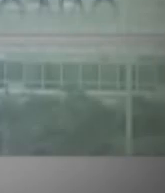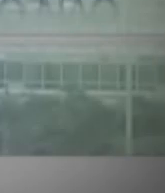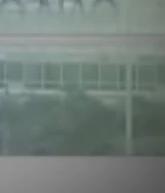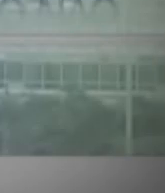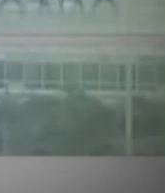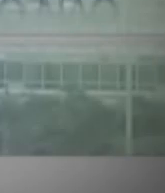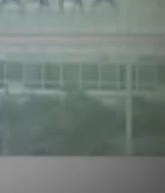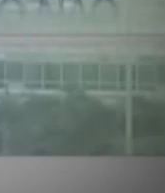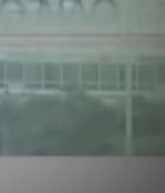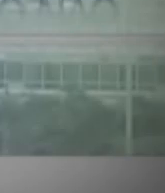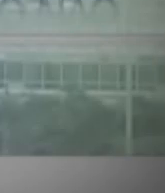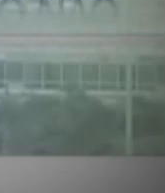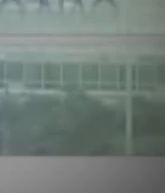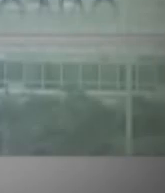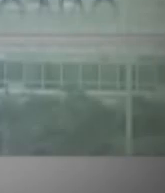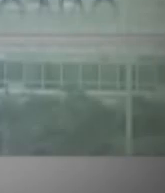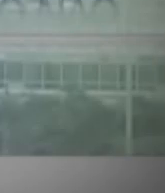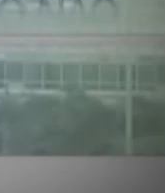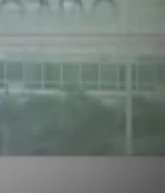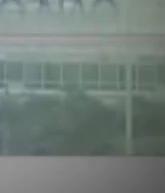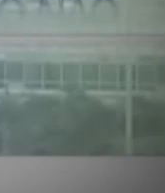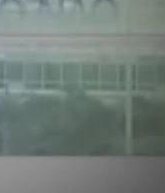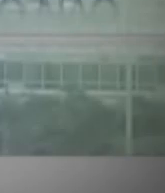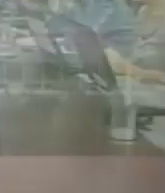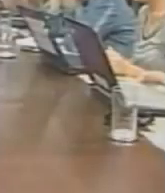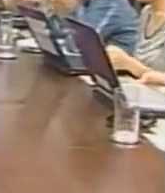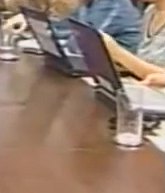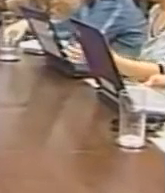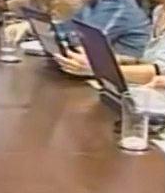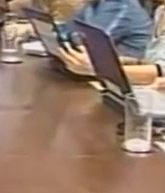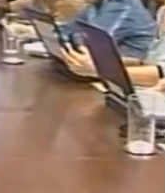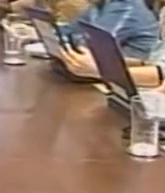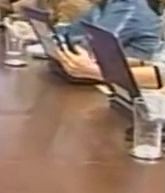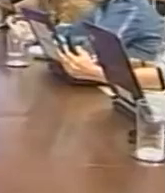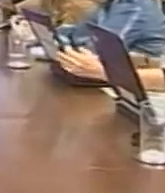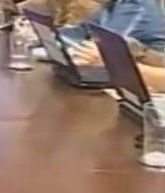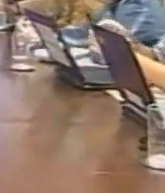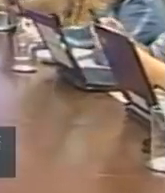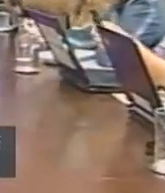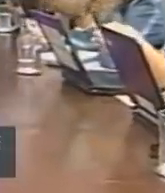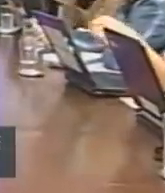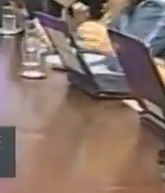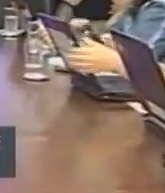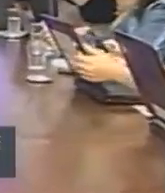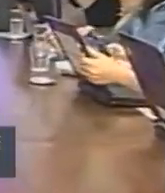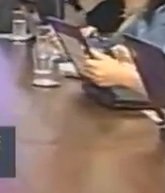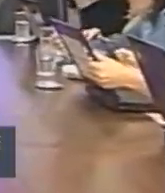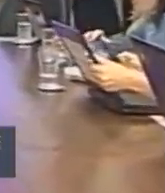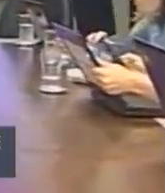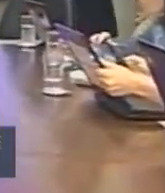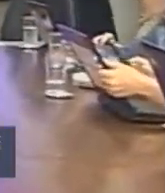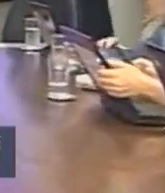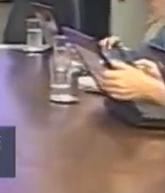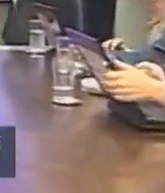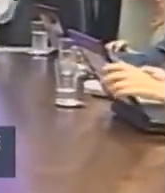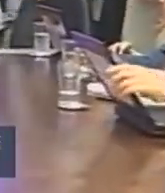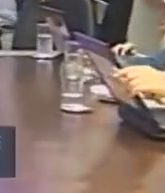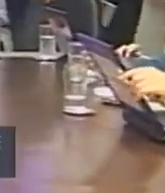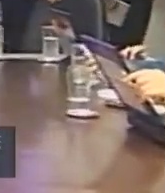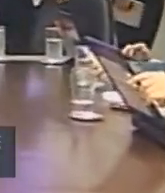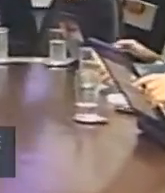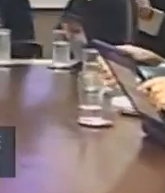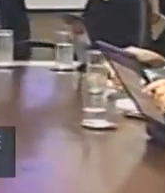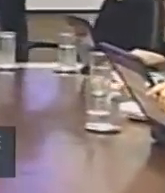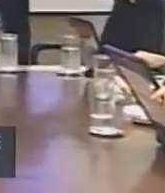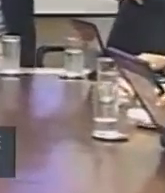Interrompemos a programação para mostrar ao vivo a coletiva da ministra Tereza Campelo, do Ministério do Desenvolvimento Social e Combate à Fome, que vai